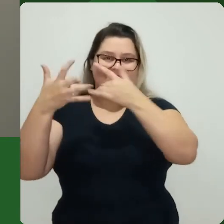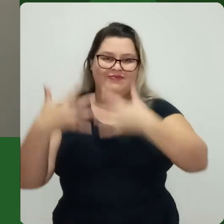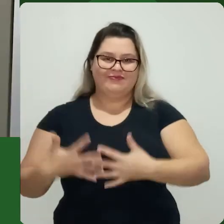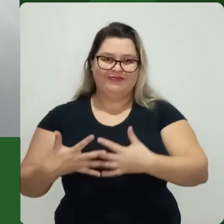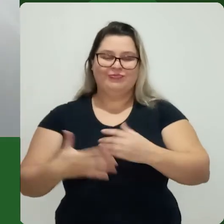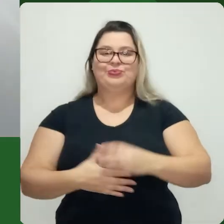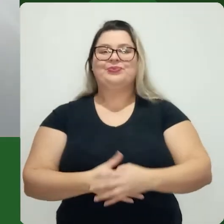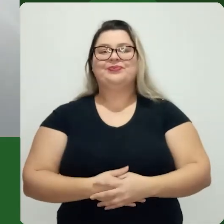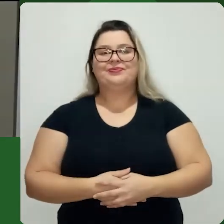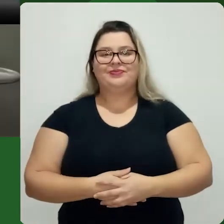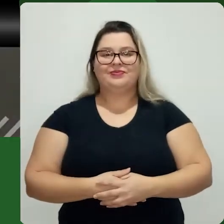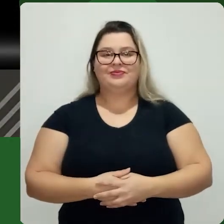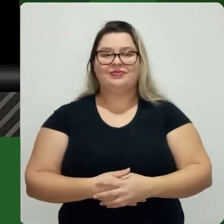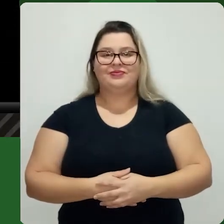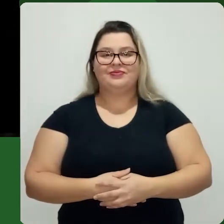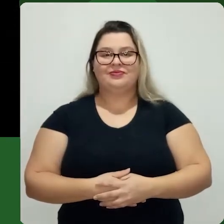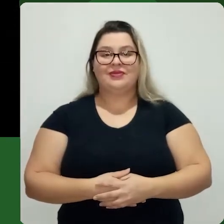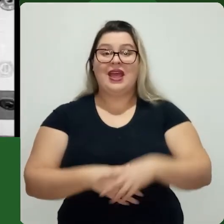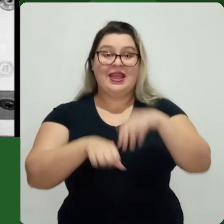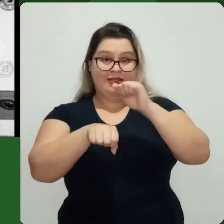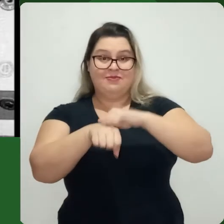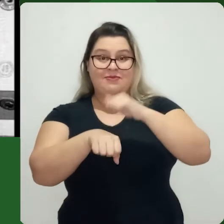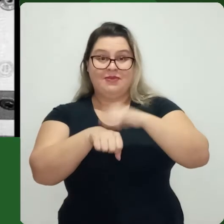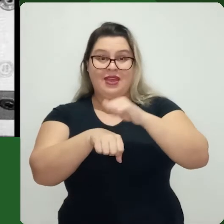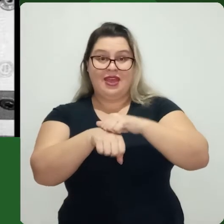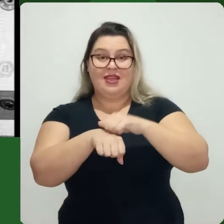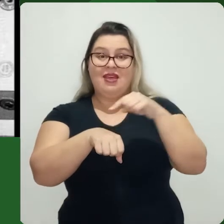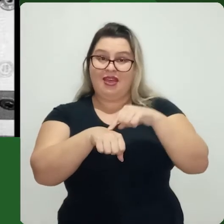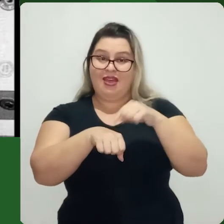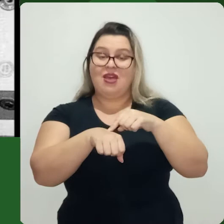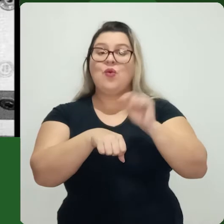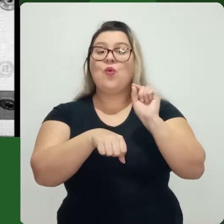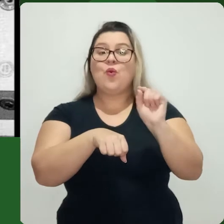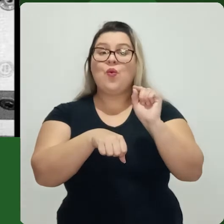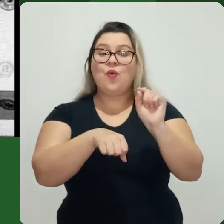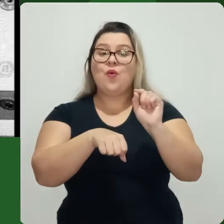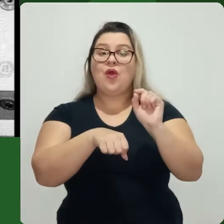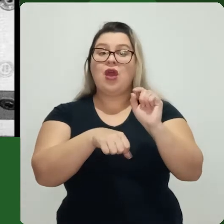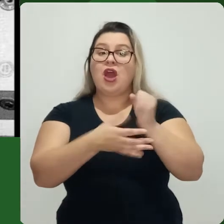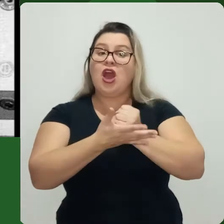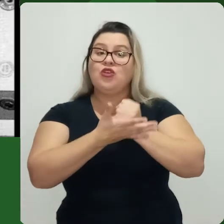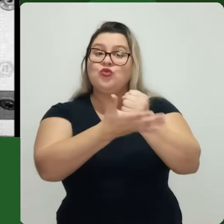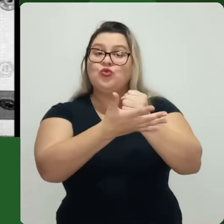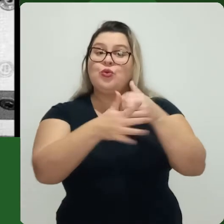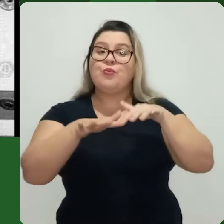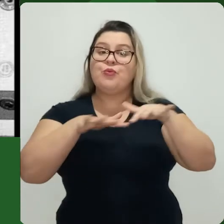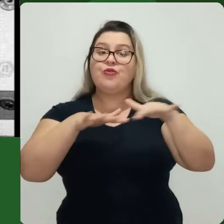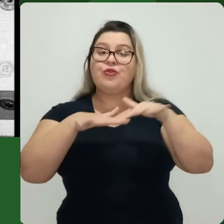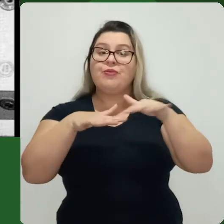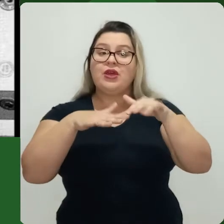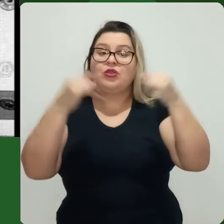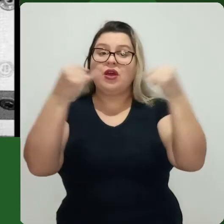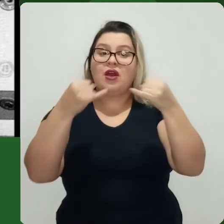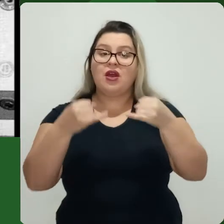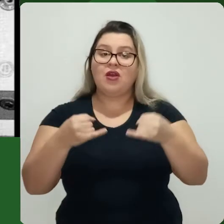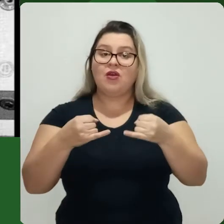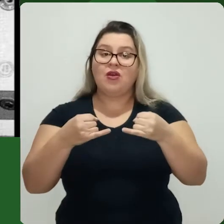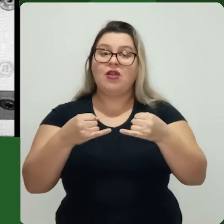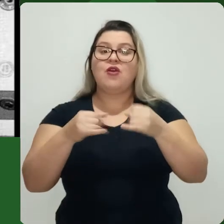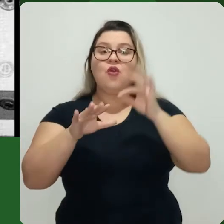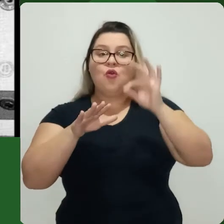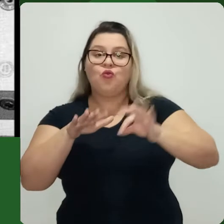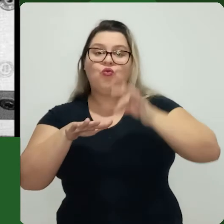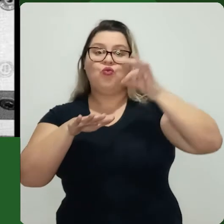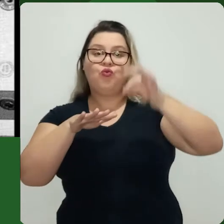anteriormente descritas. As pedras são elementos que acionam o movimento das agulhas